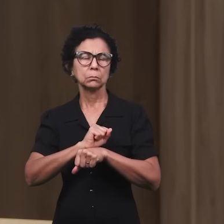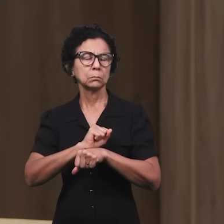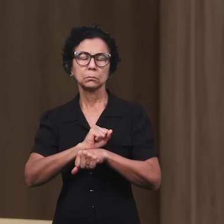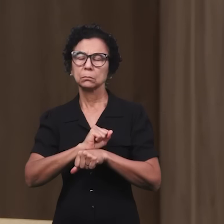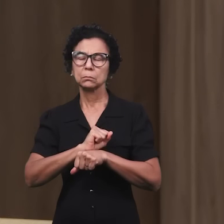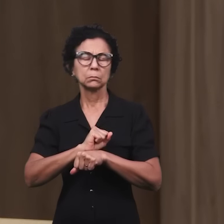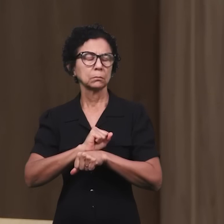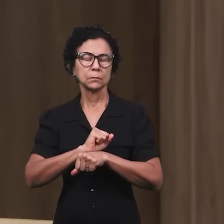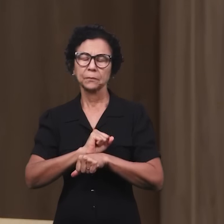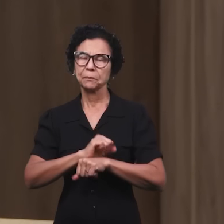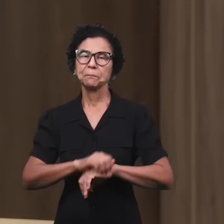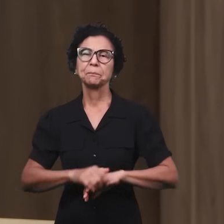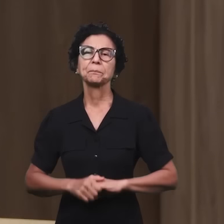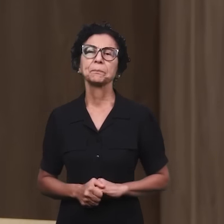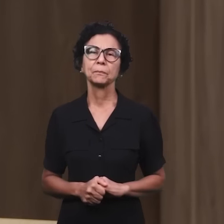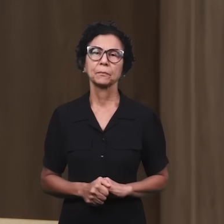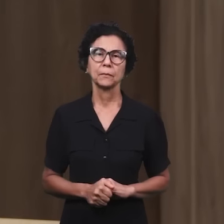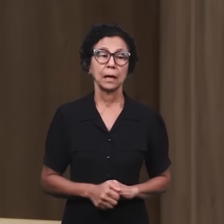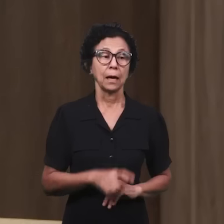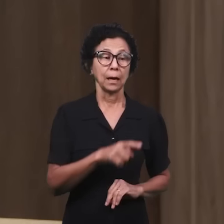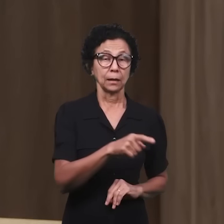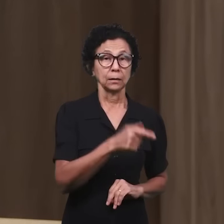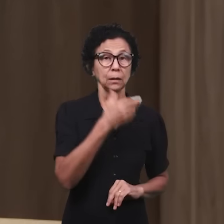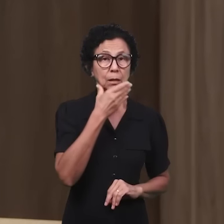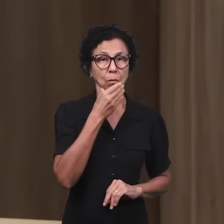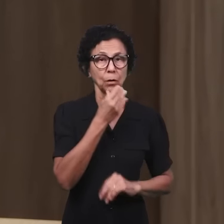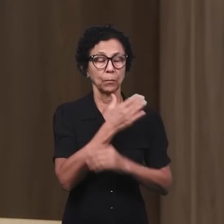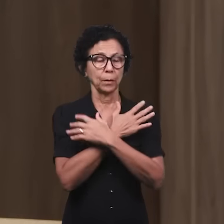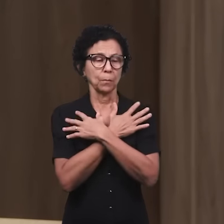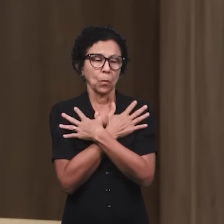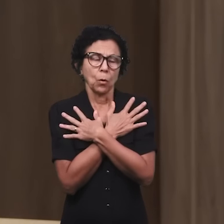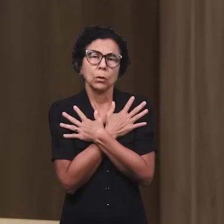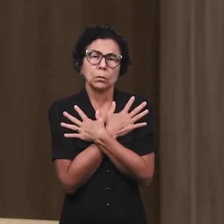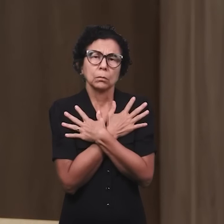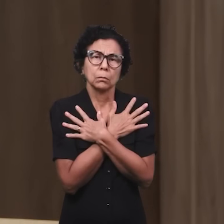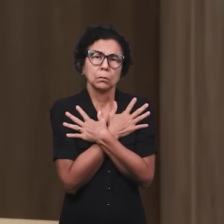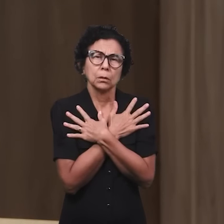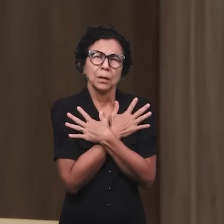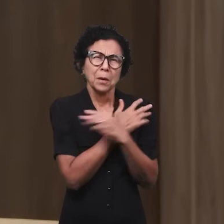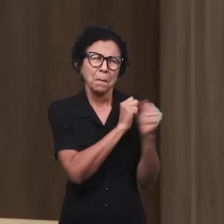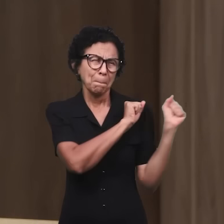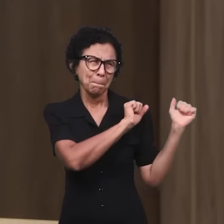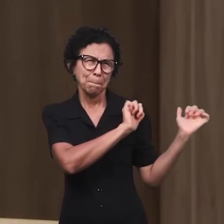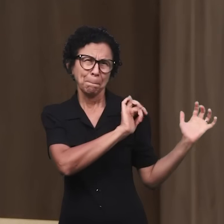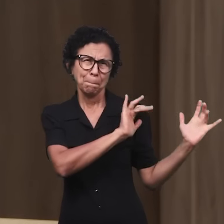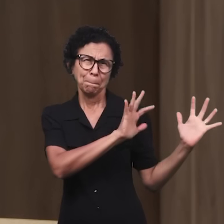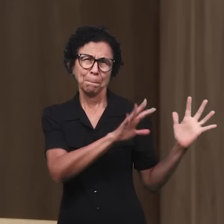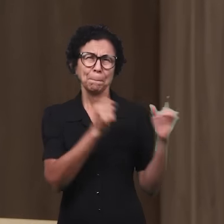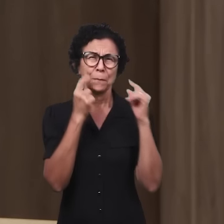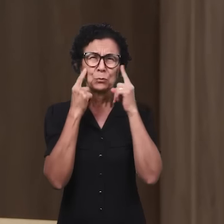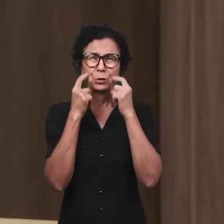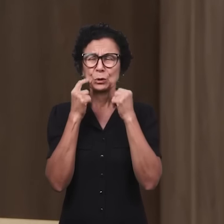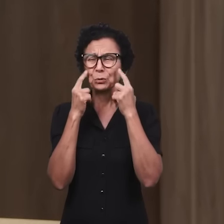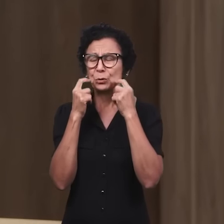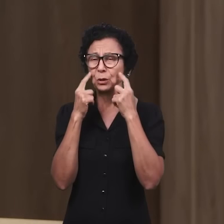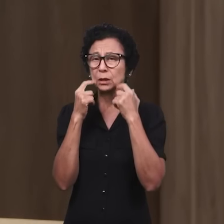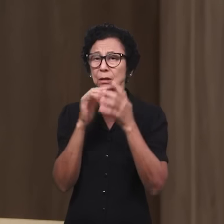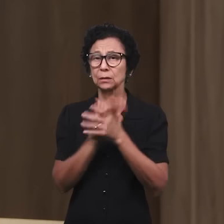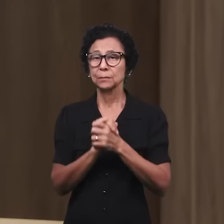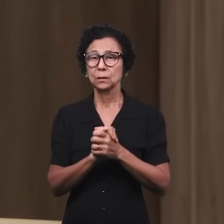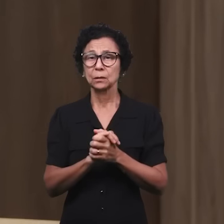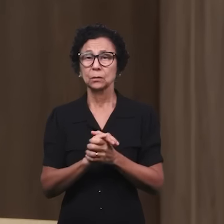porque era um cortejo fúnebre, e pessoas chorando, e, né, tinha muitas pessoas ali, mas quando ele toca, para tudo. Ou